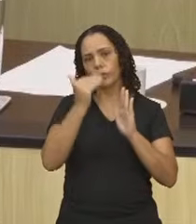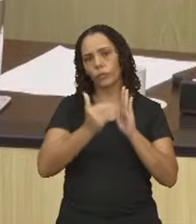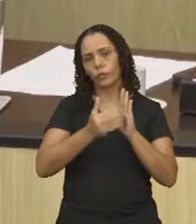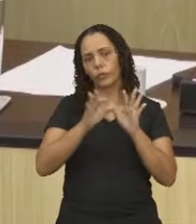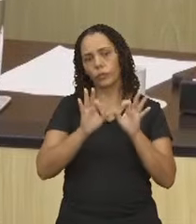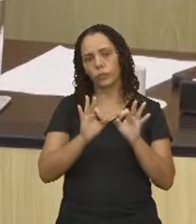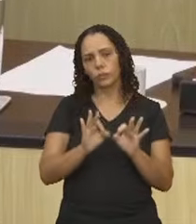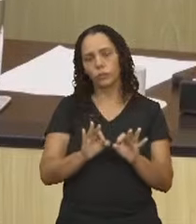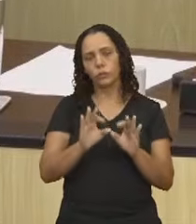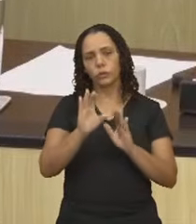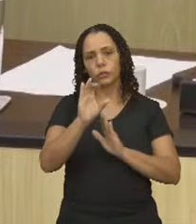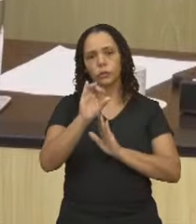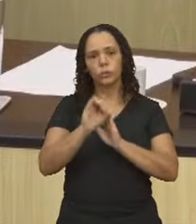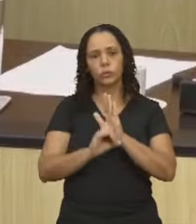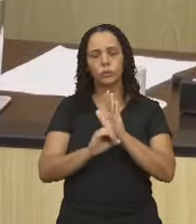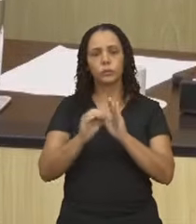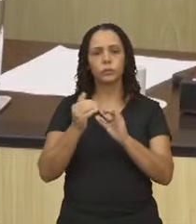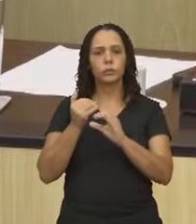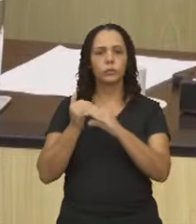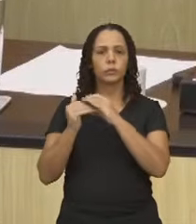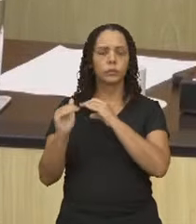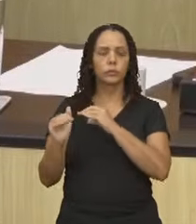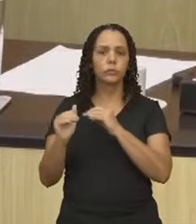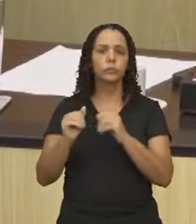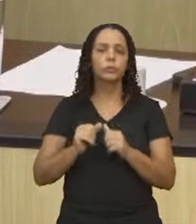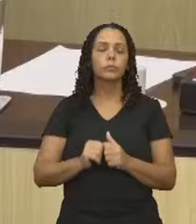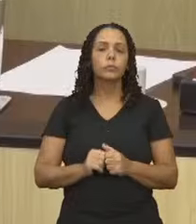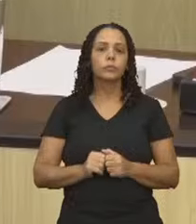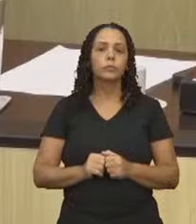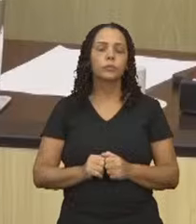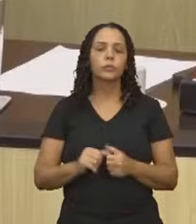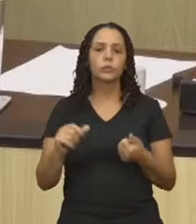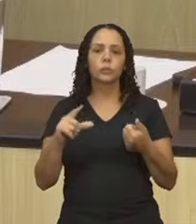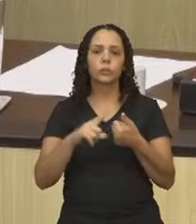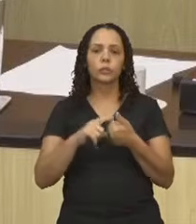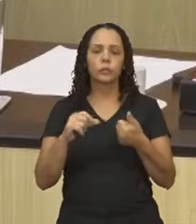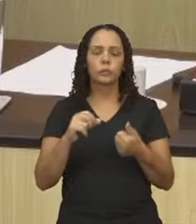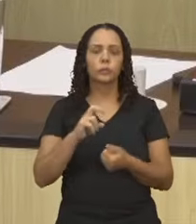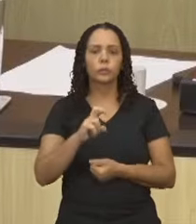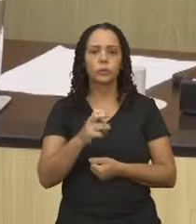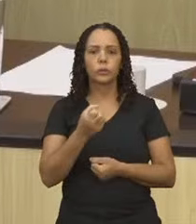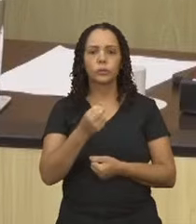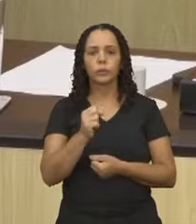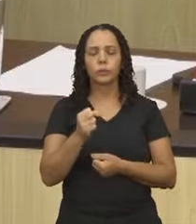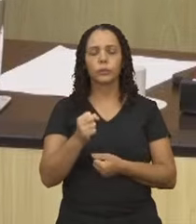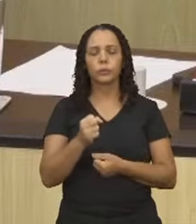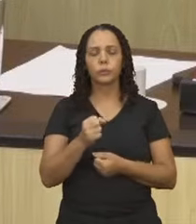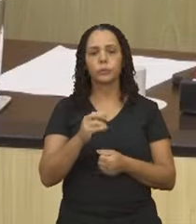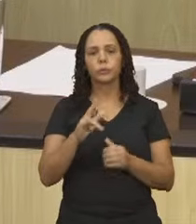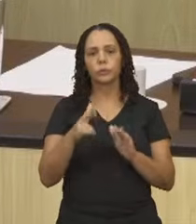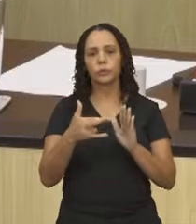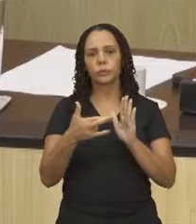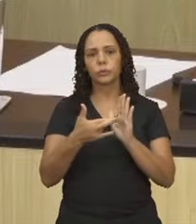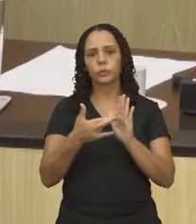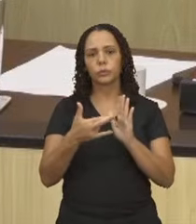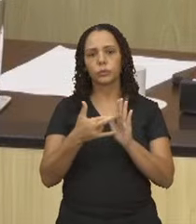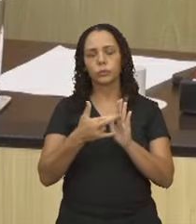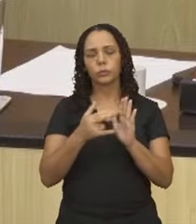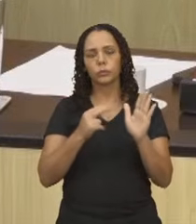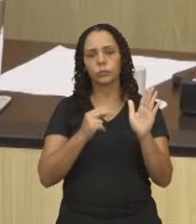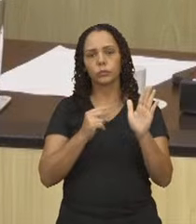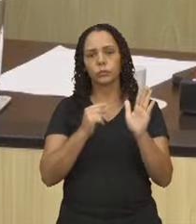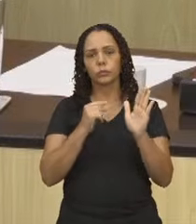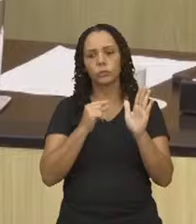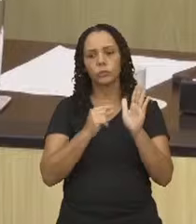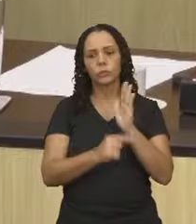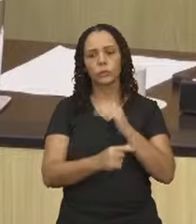formalidades regimentais, seja encaminhado especialmente o disposto no artigo 58 do regime interno e no parágrafo 4º